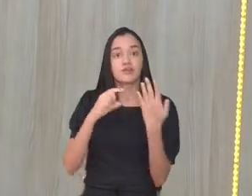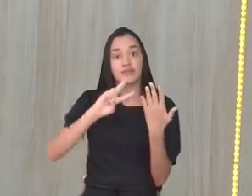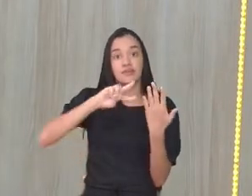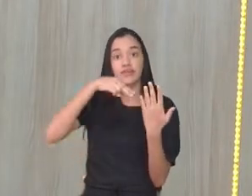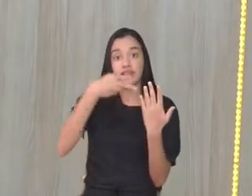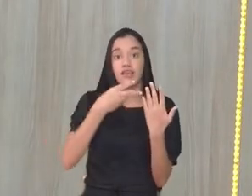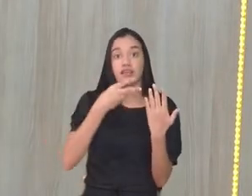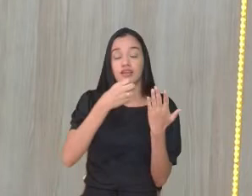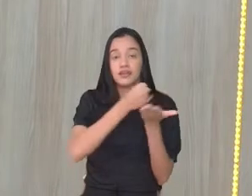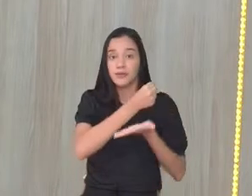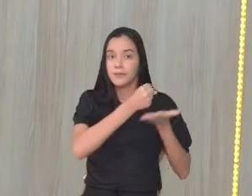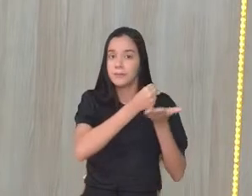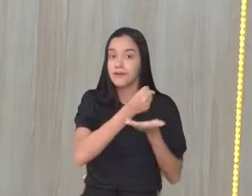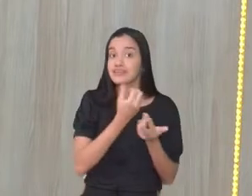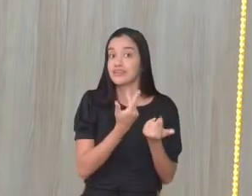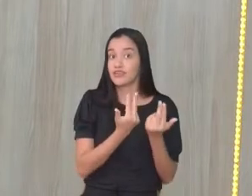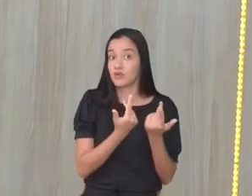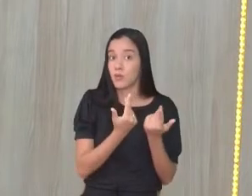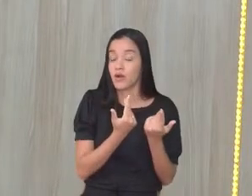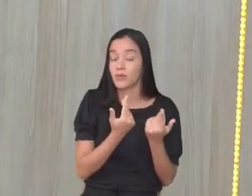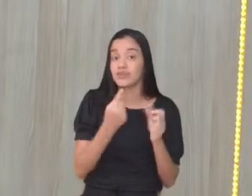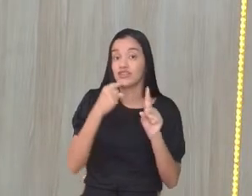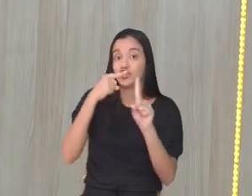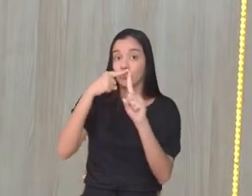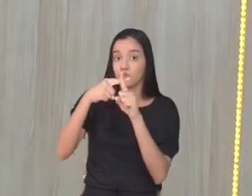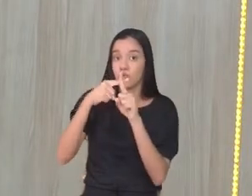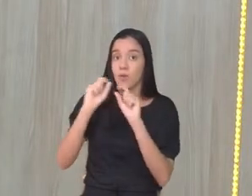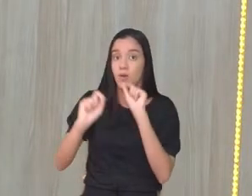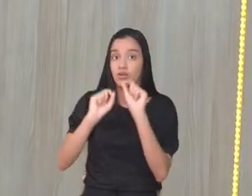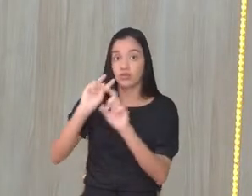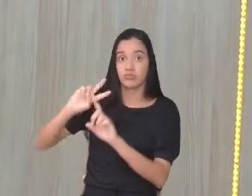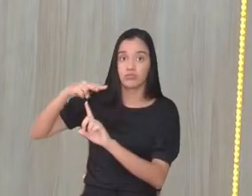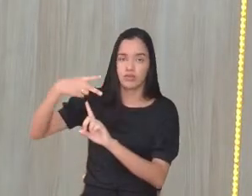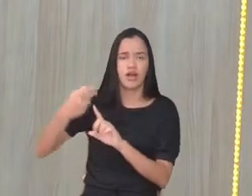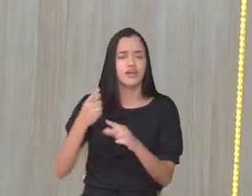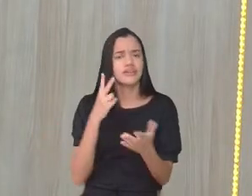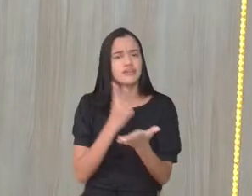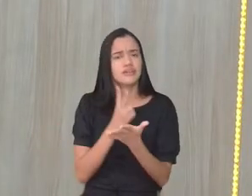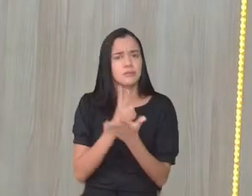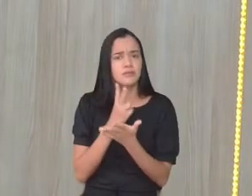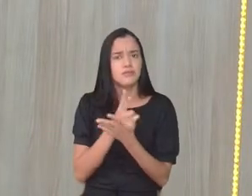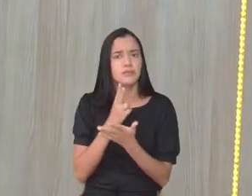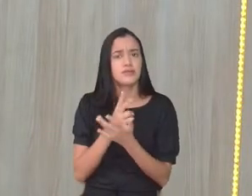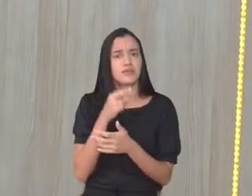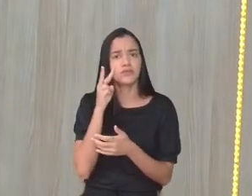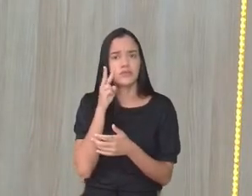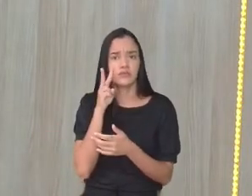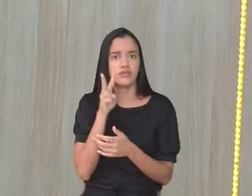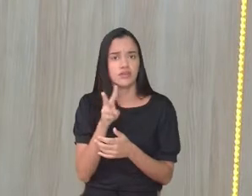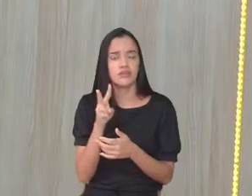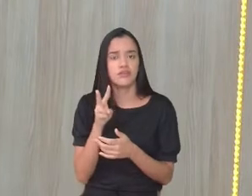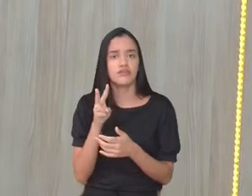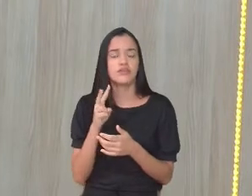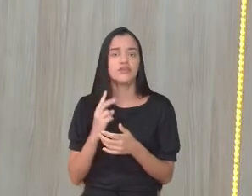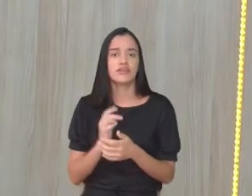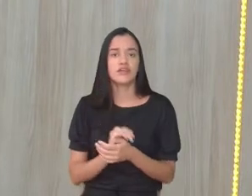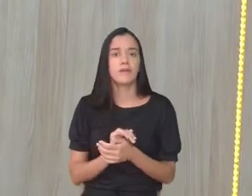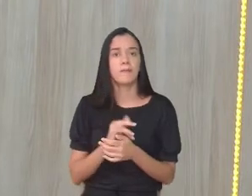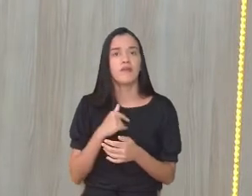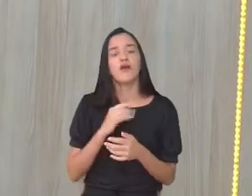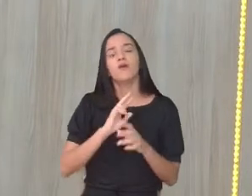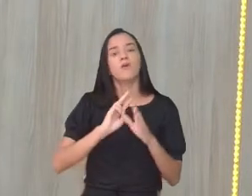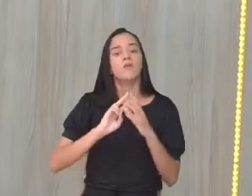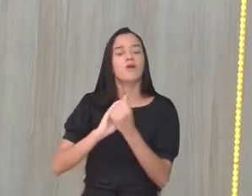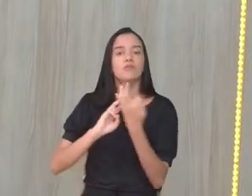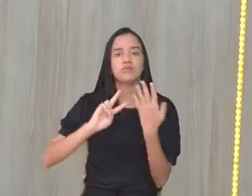a base e soma os expoentes, certo? Sempre que você encontrar aí uma potência